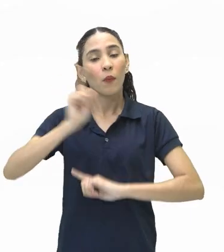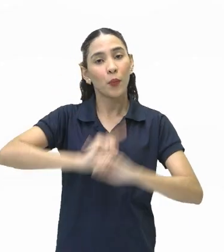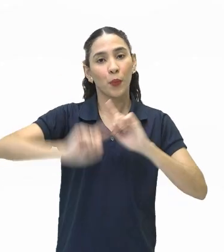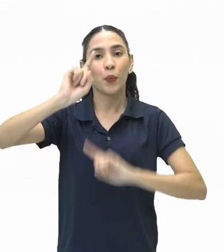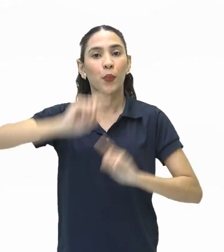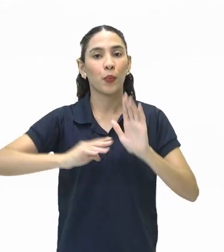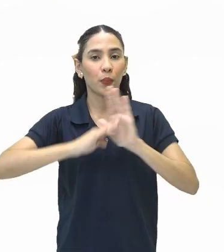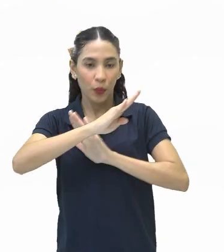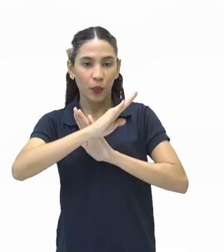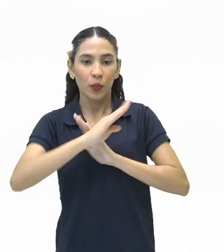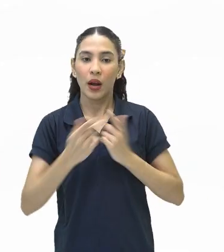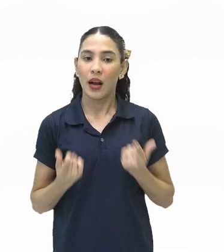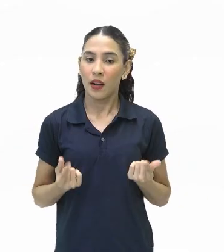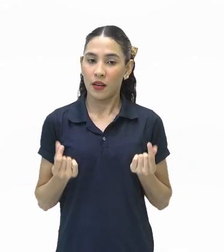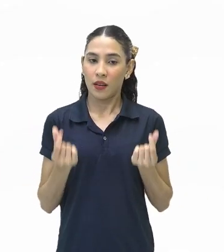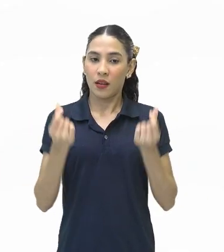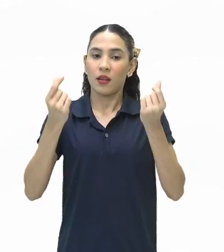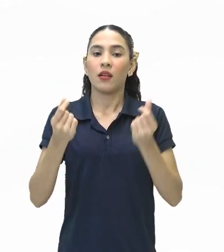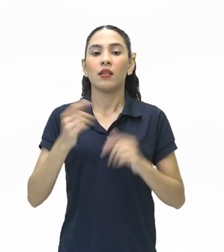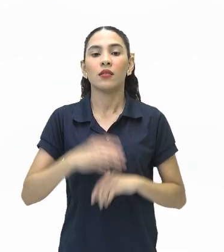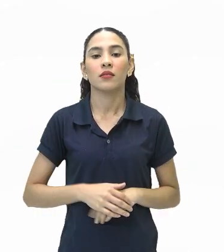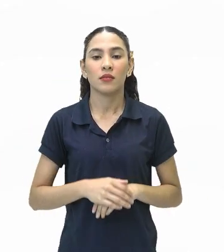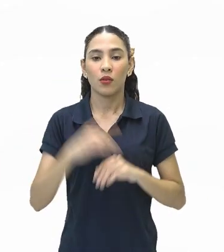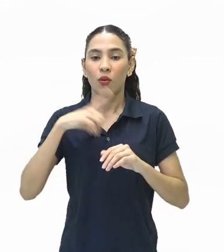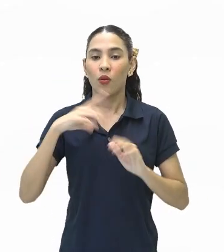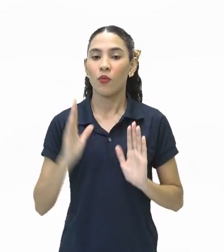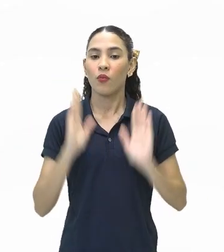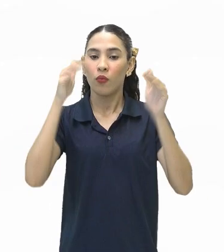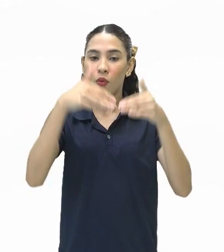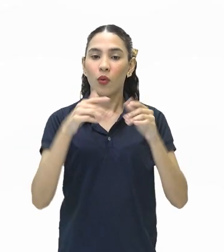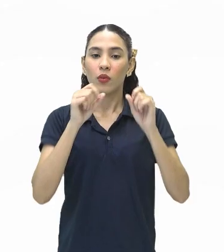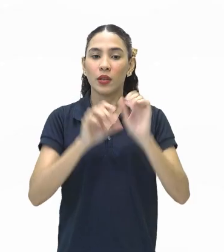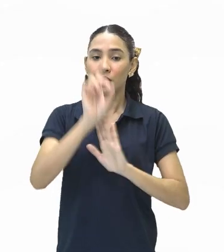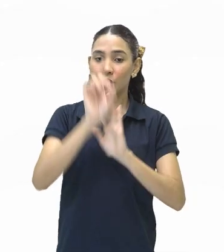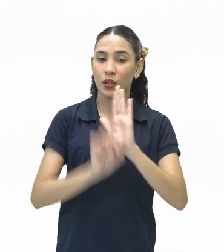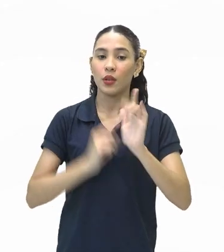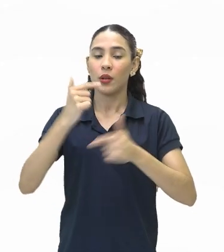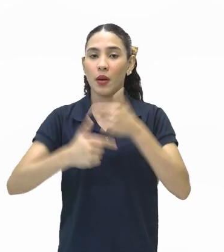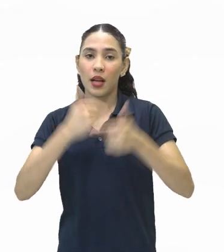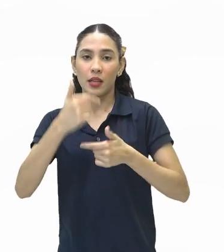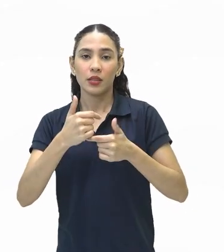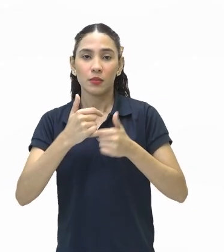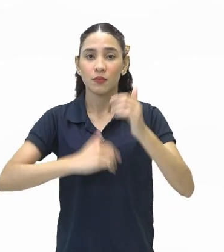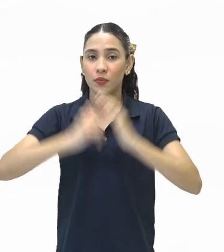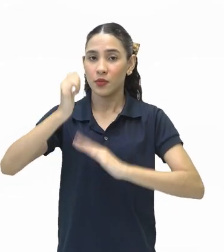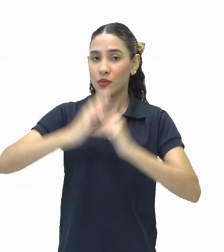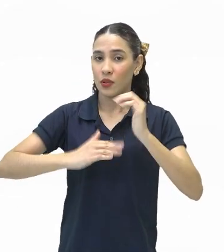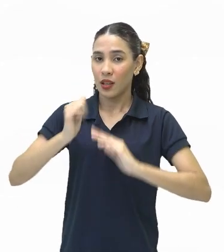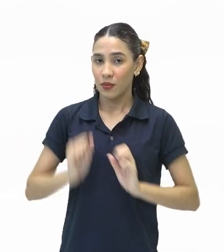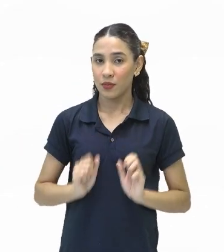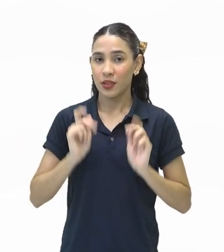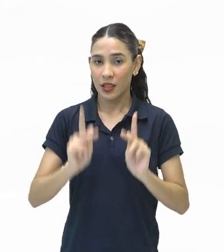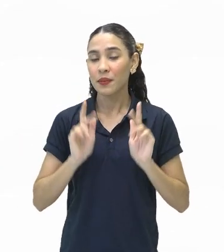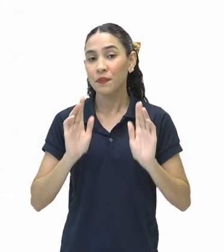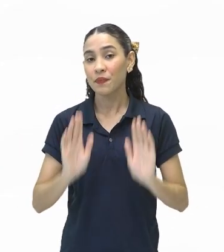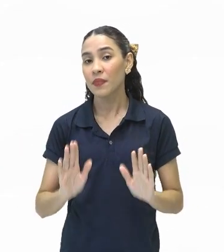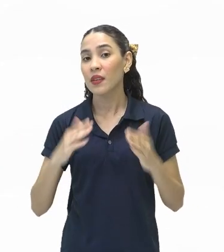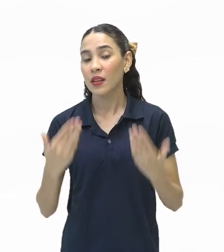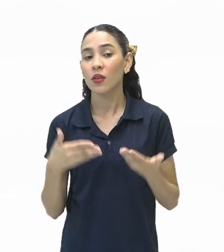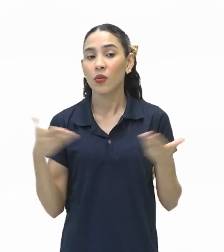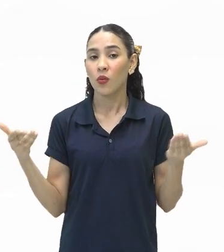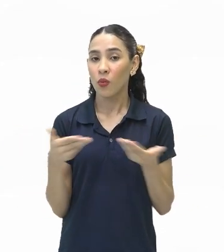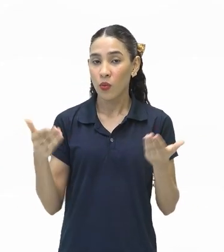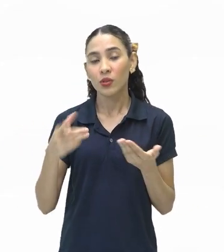alavancar o seu crescimento econômico em detrimento dos direitos trabalhistas dos empregados, tá? Então,